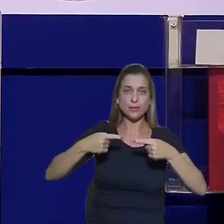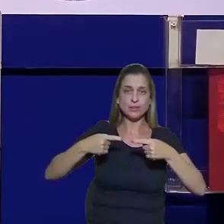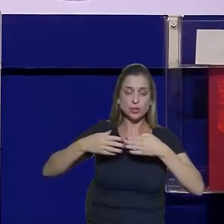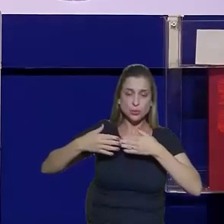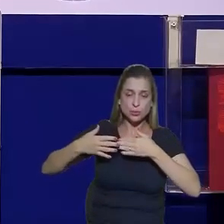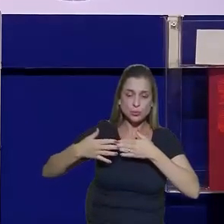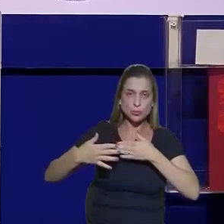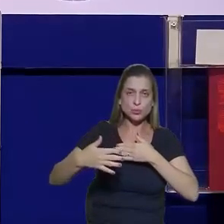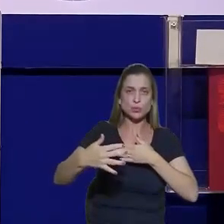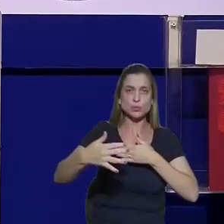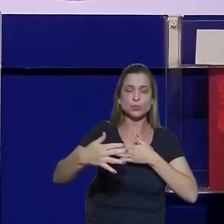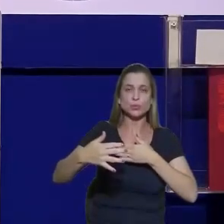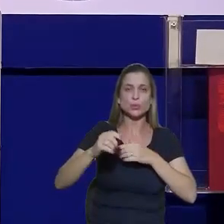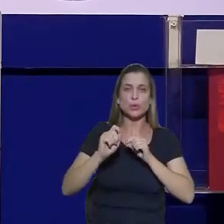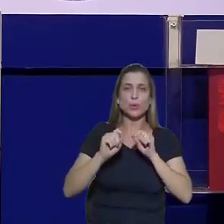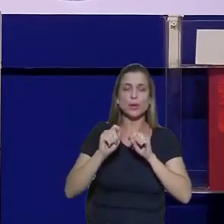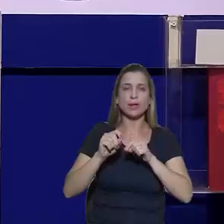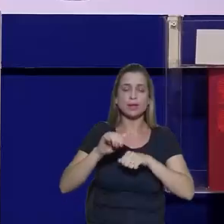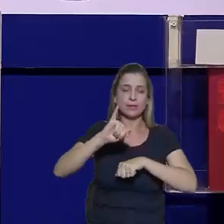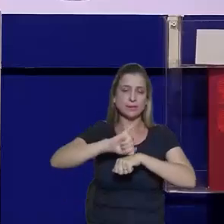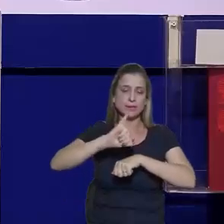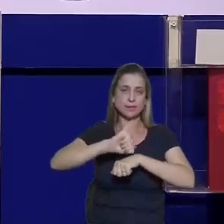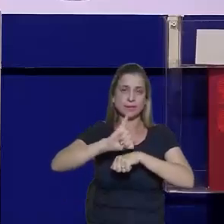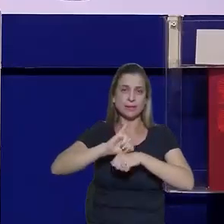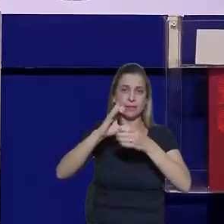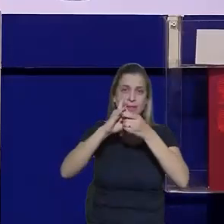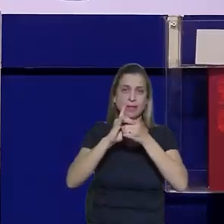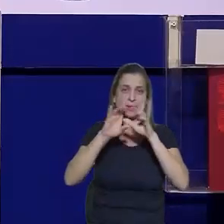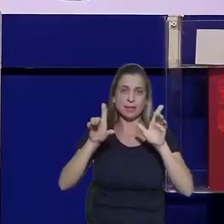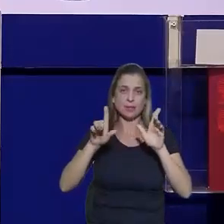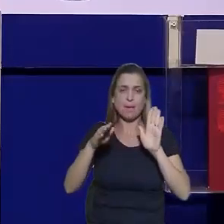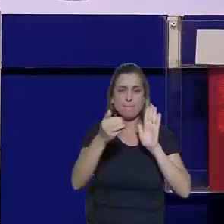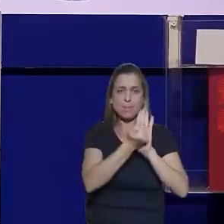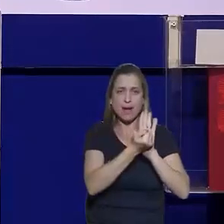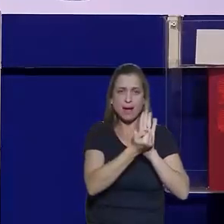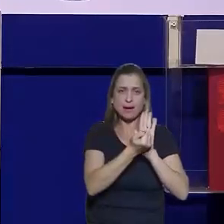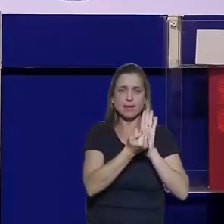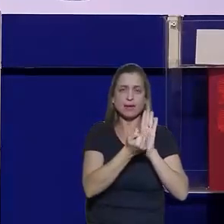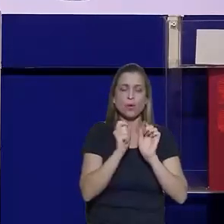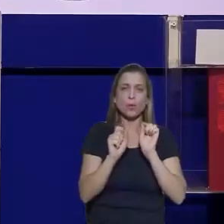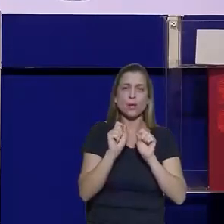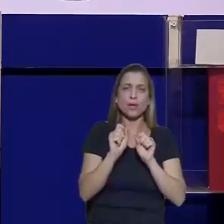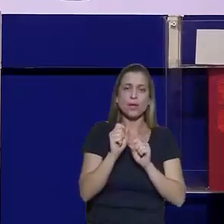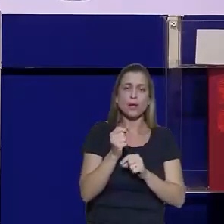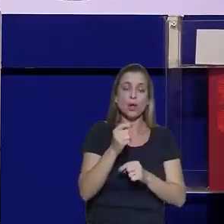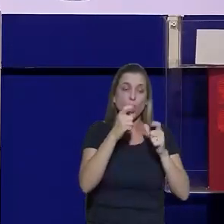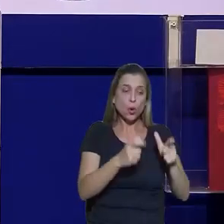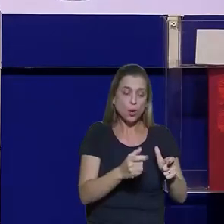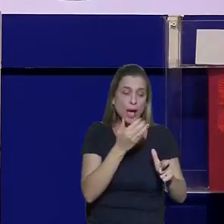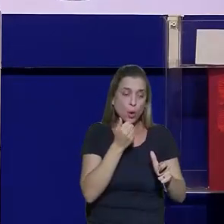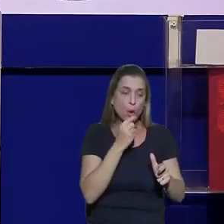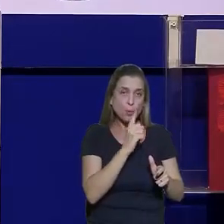centralismo democrático era nuançada por marcadores como: onde come um, comem